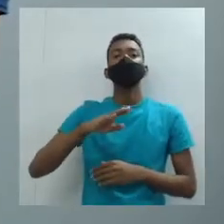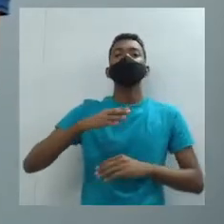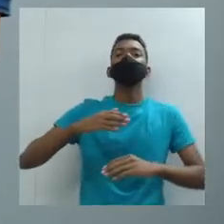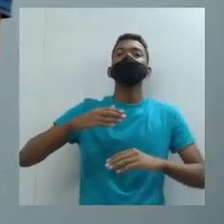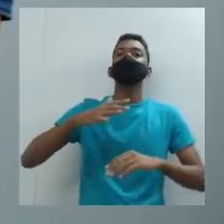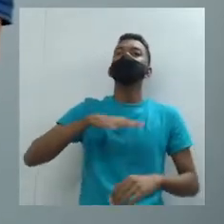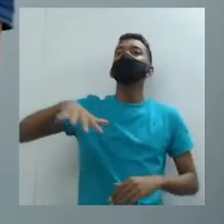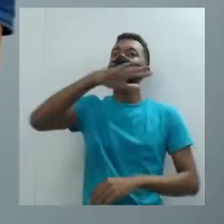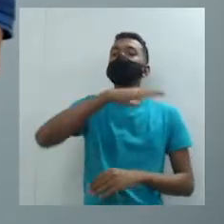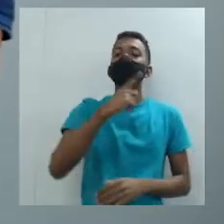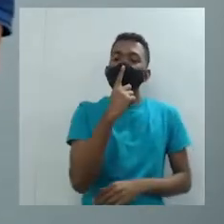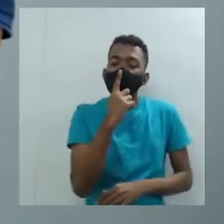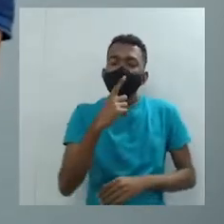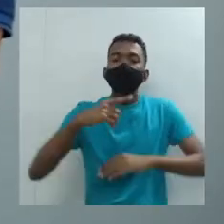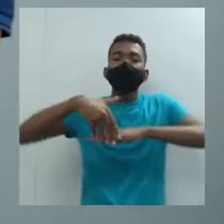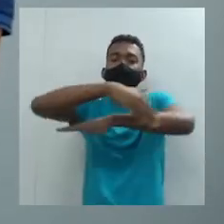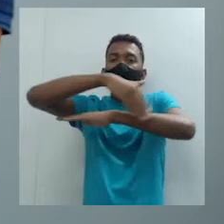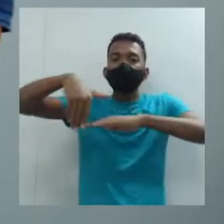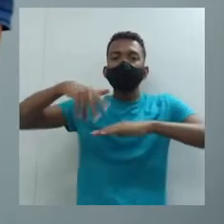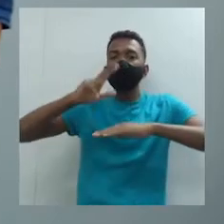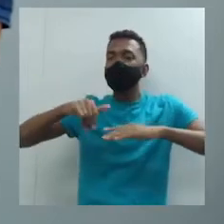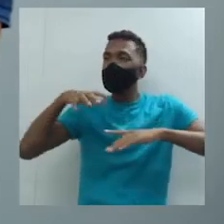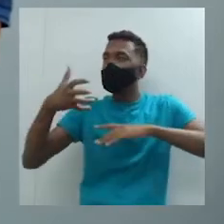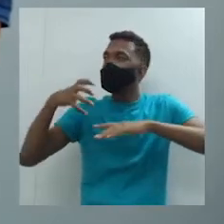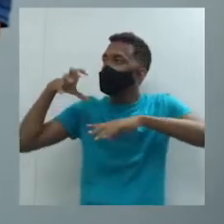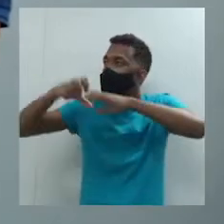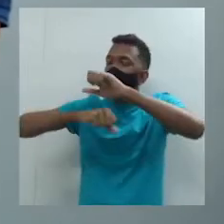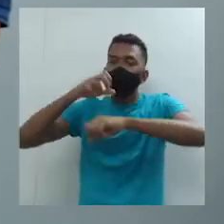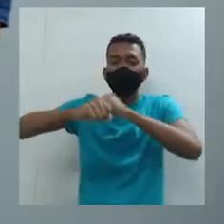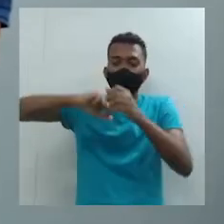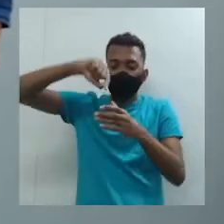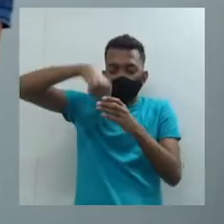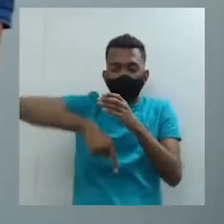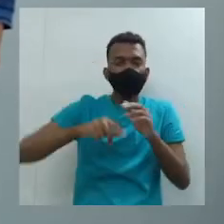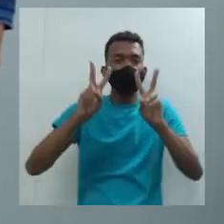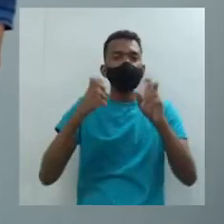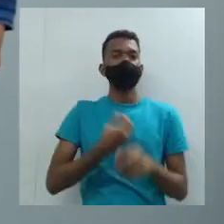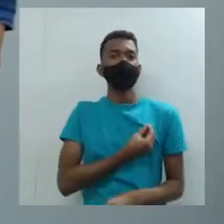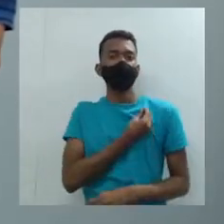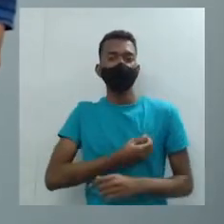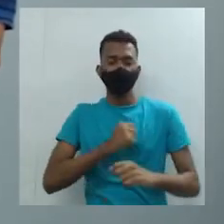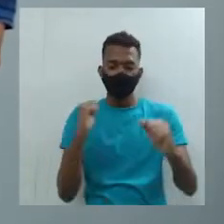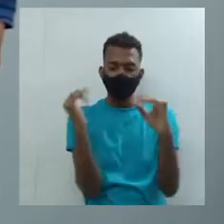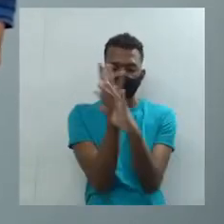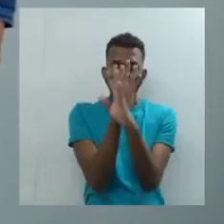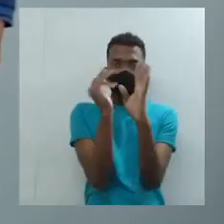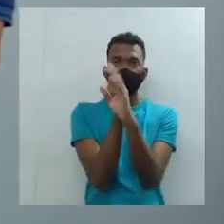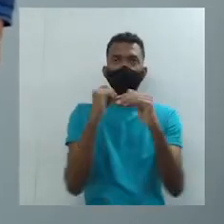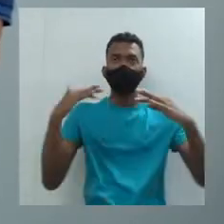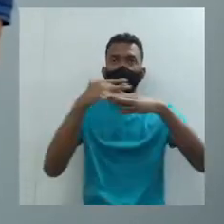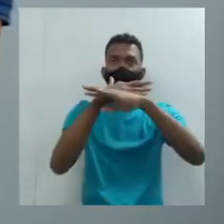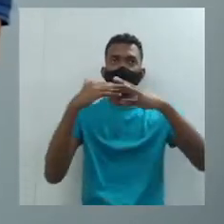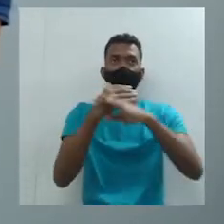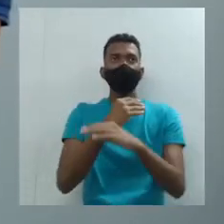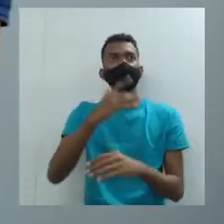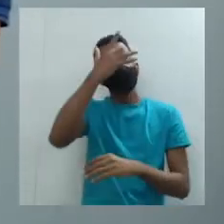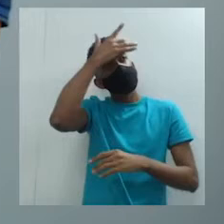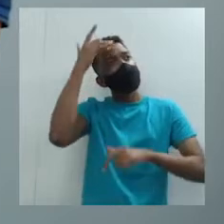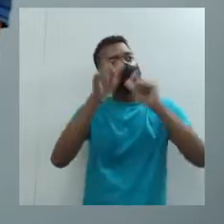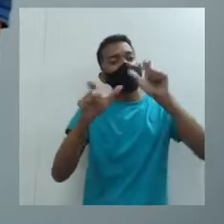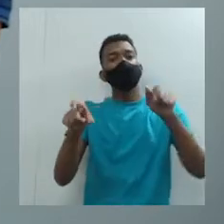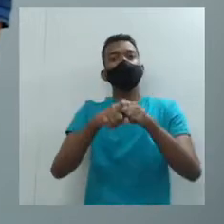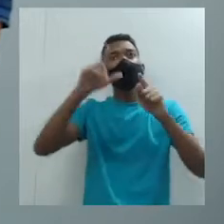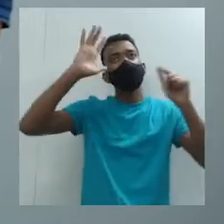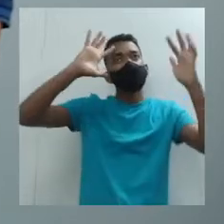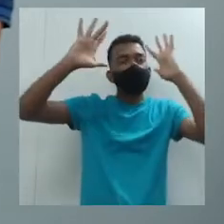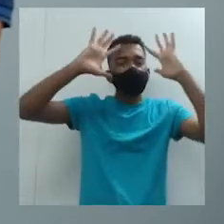boemia, mas era aquela boemia que tinha o sentido de procurar o sentido profundo da vida no movimento das pessoas, né? Nos sonhos frustrados, né,